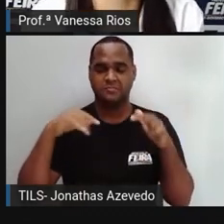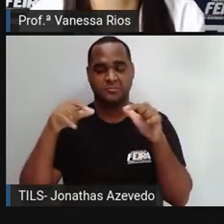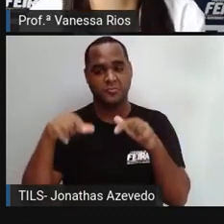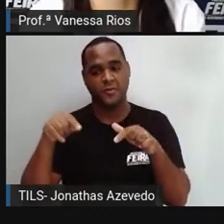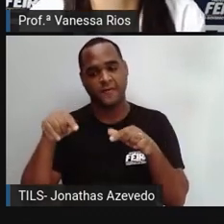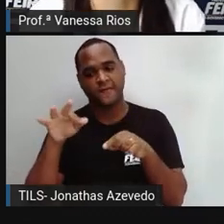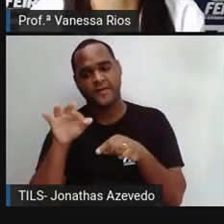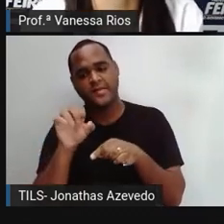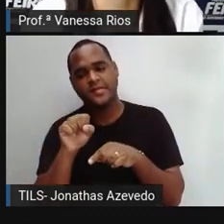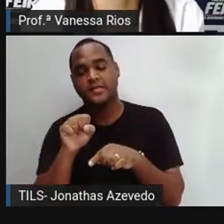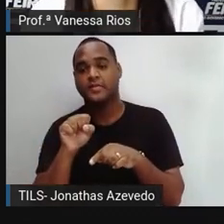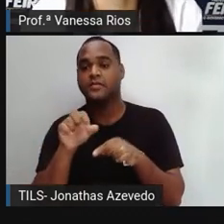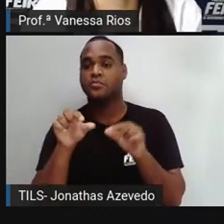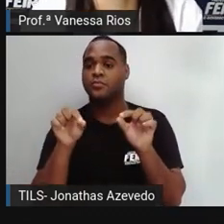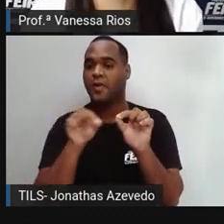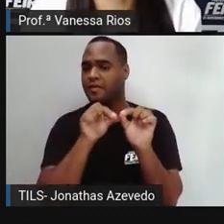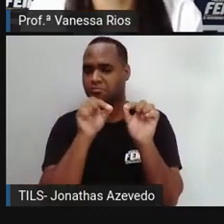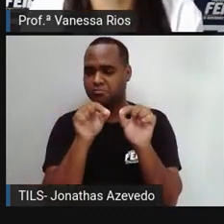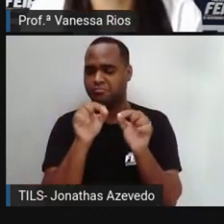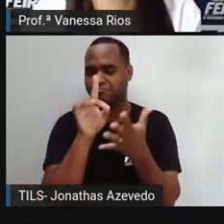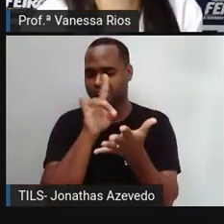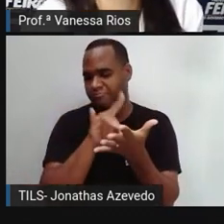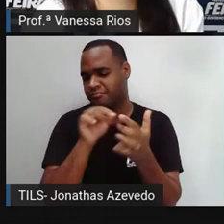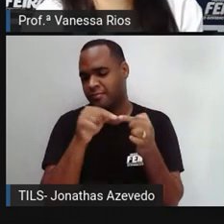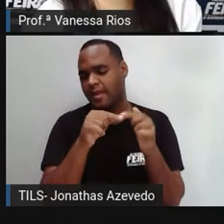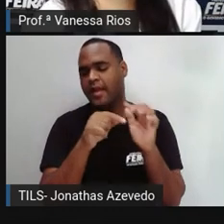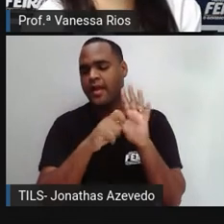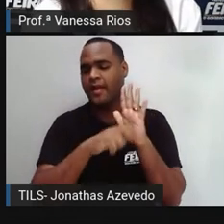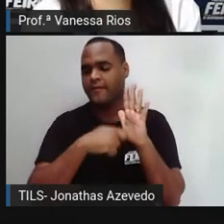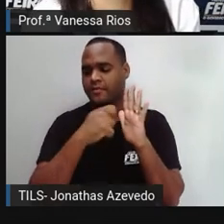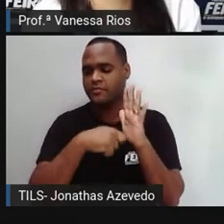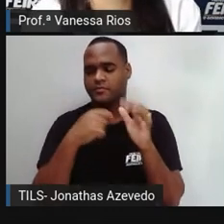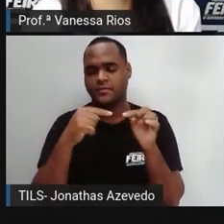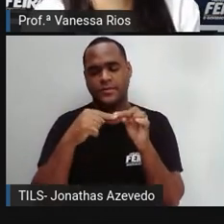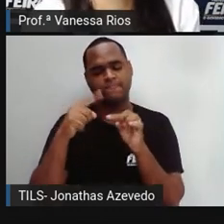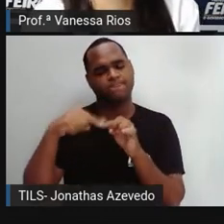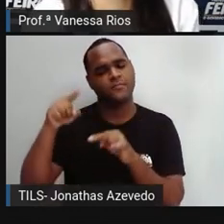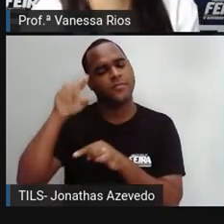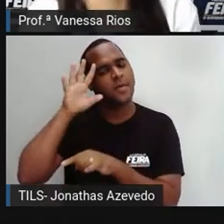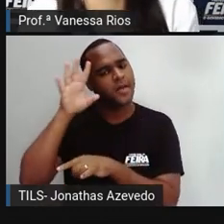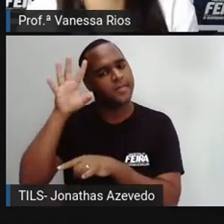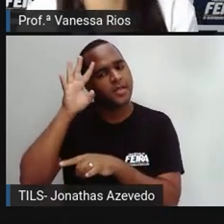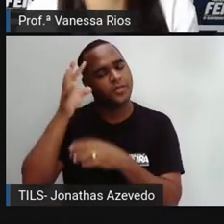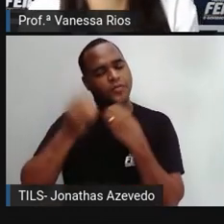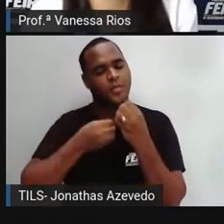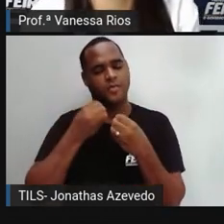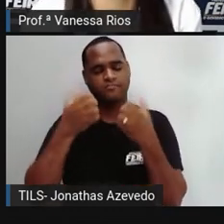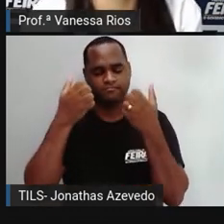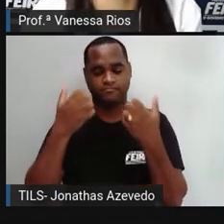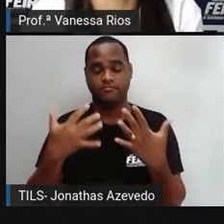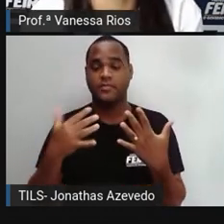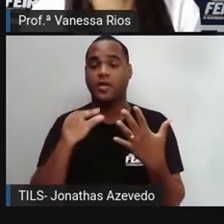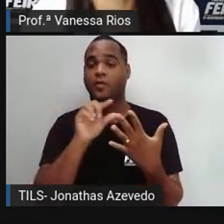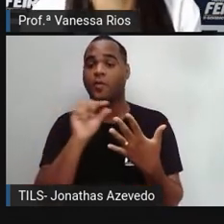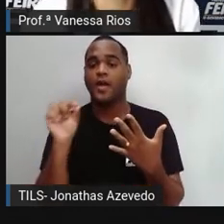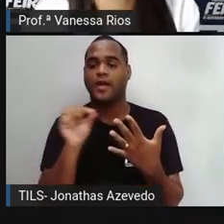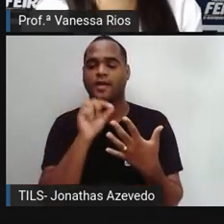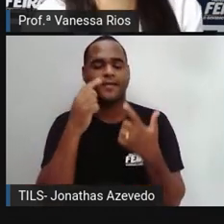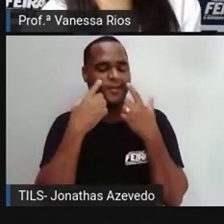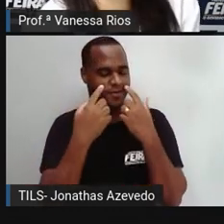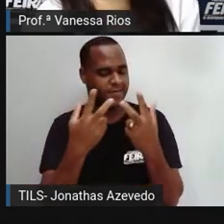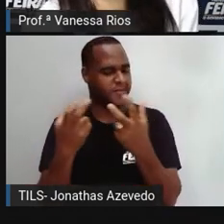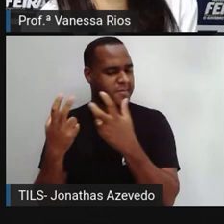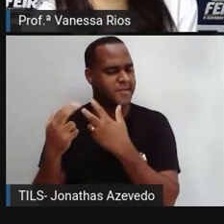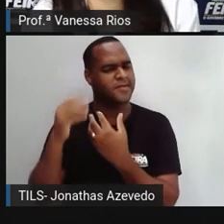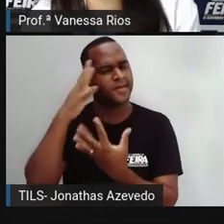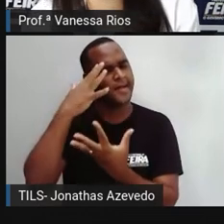em Feira de Santana. Na verdade, o vídeo a Pro colocou aí para refletirmos sobre a mensagem, observando que